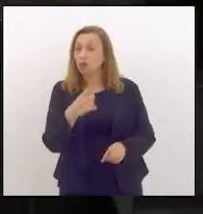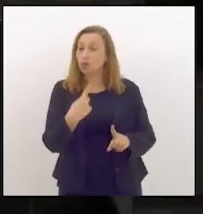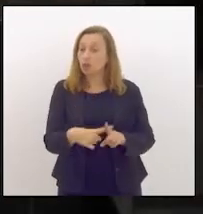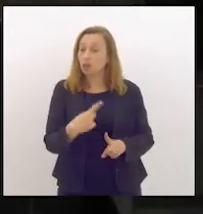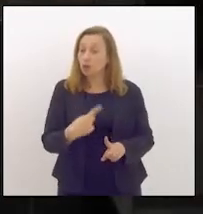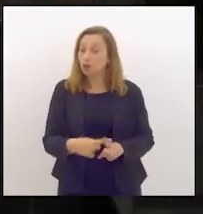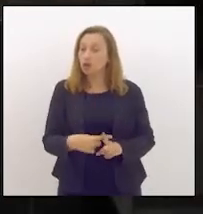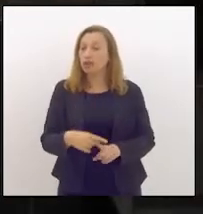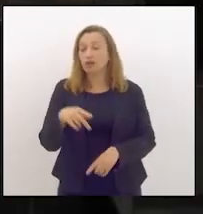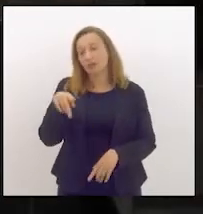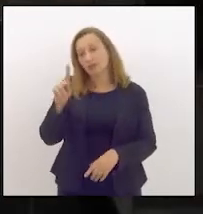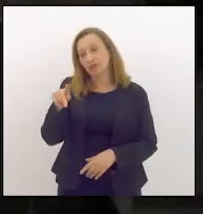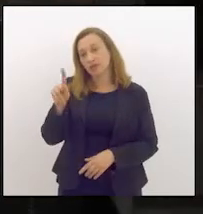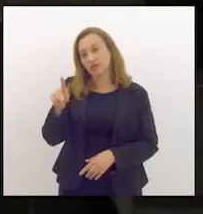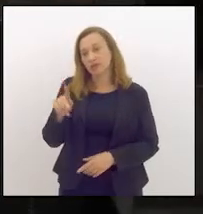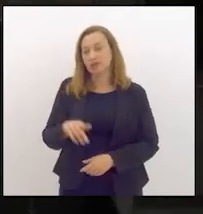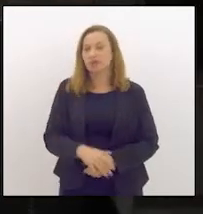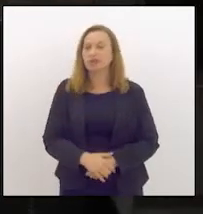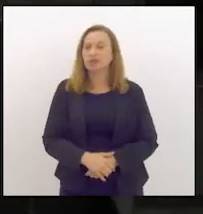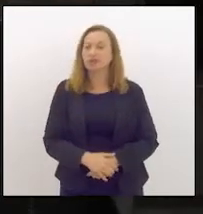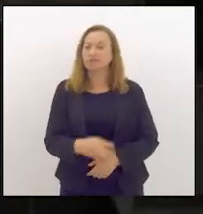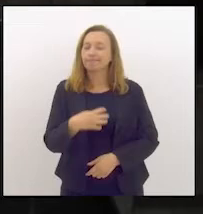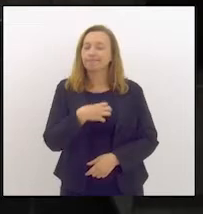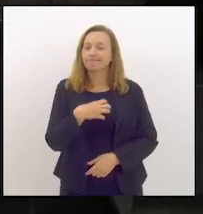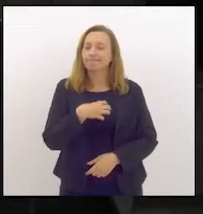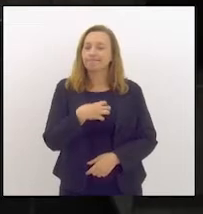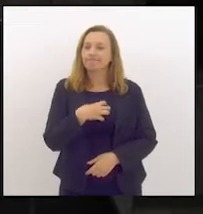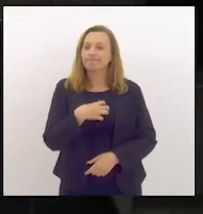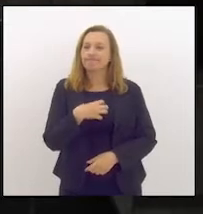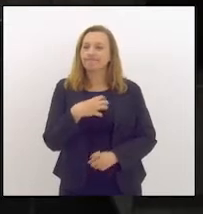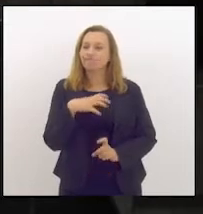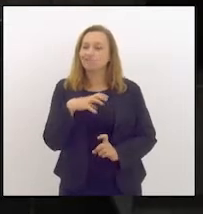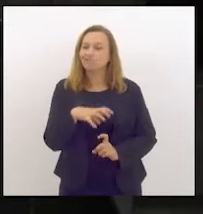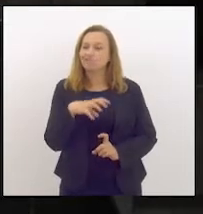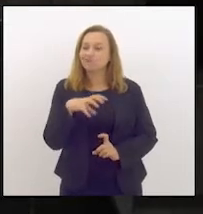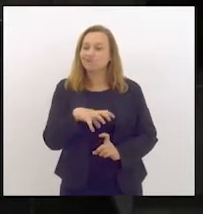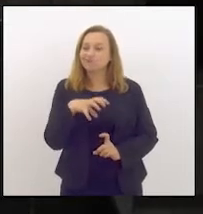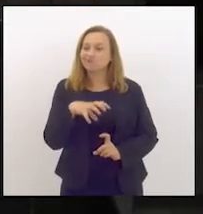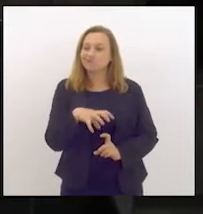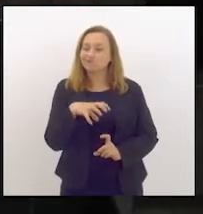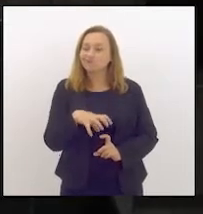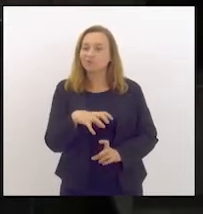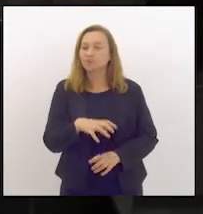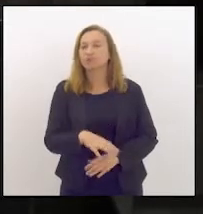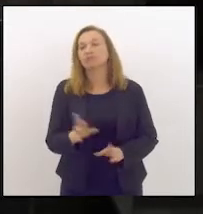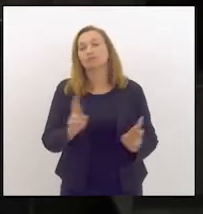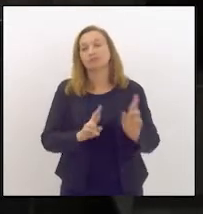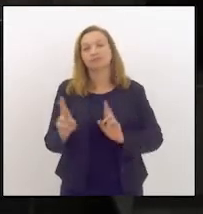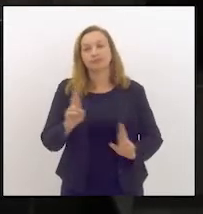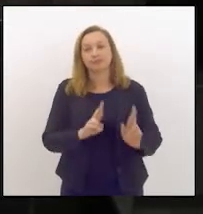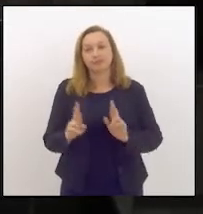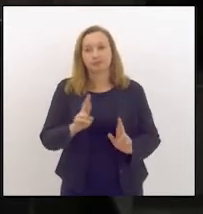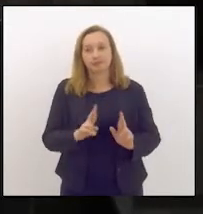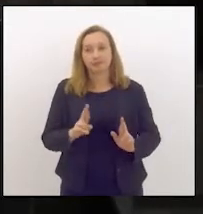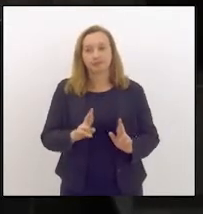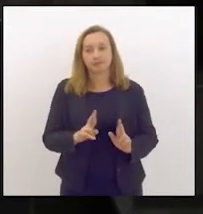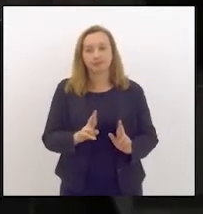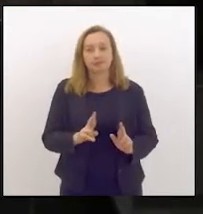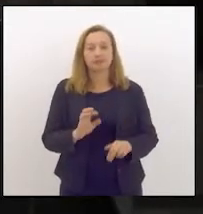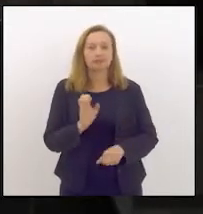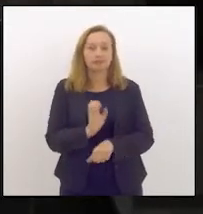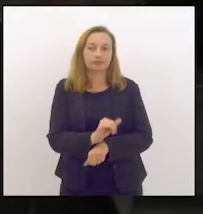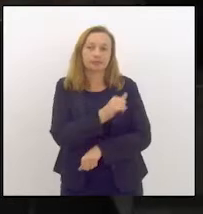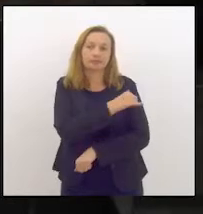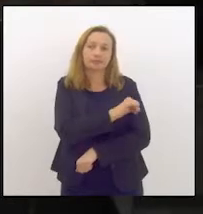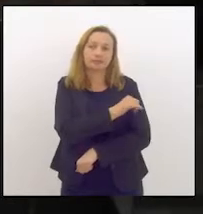precionar a Petrobras se sentiu pressionada em relação aos atos lesivos ao estado